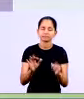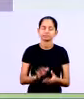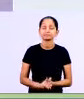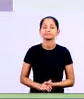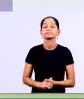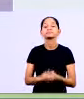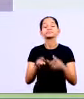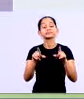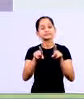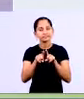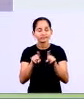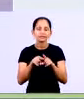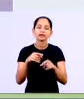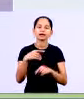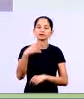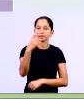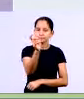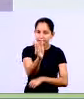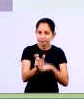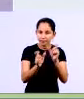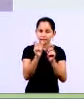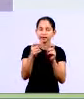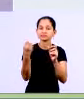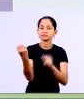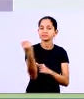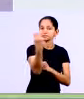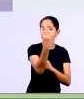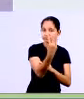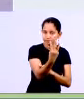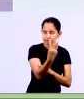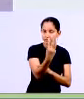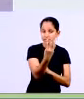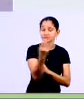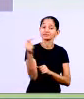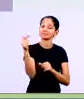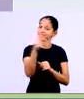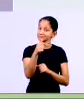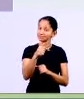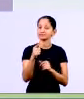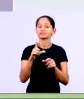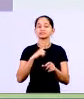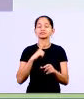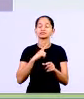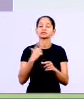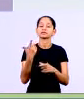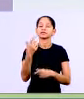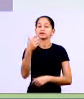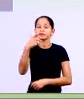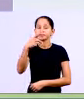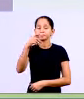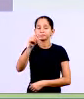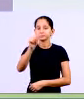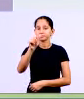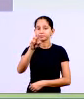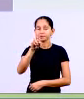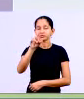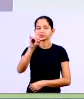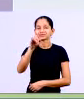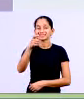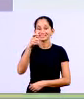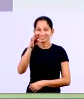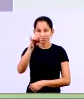Nas palavras paroxítonas, não se usa também, olha, nas paroxítonas, gente, de novo na